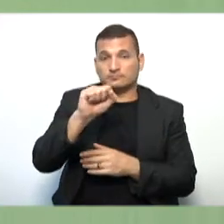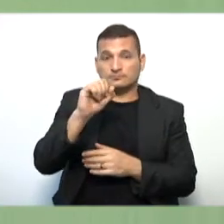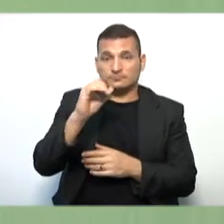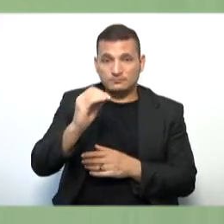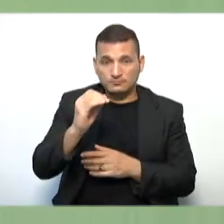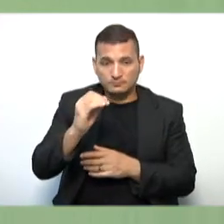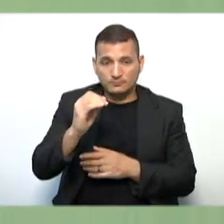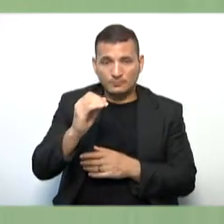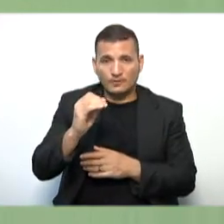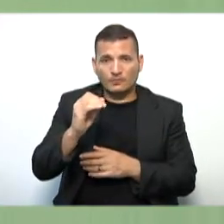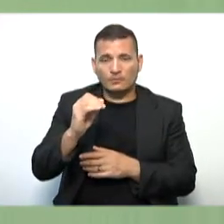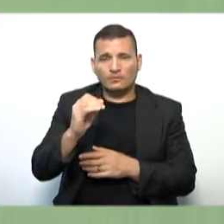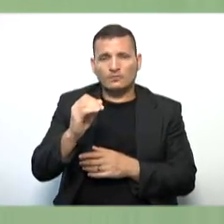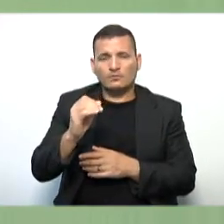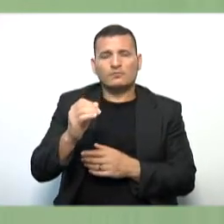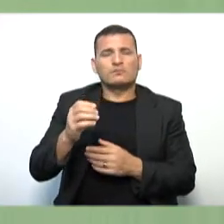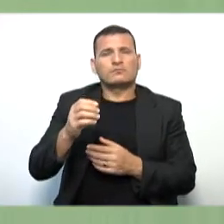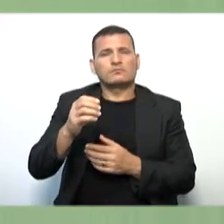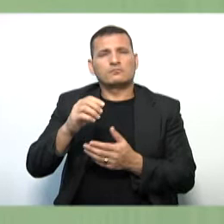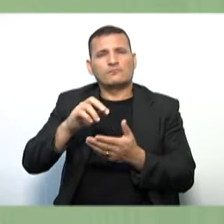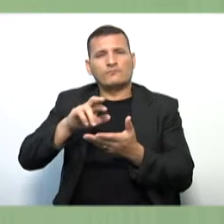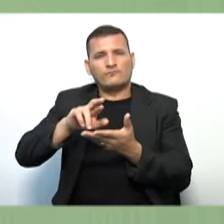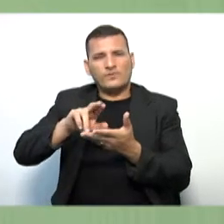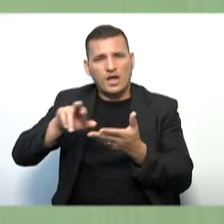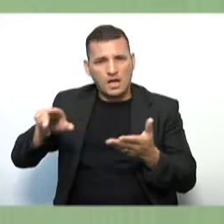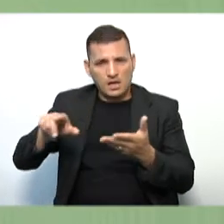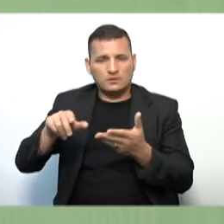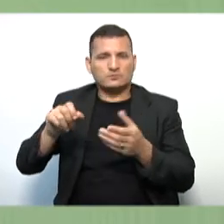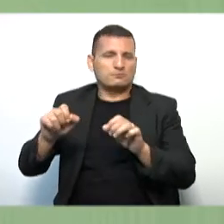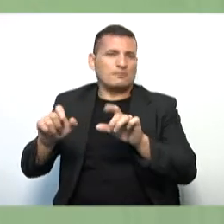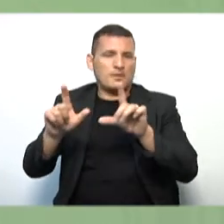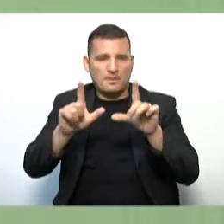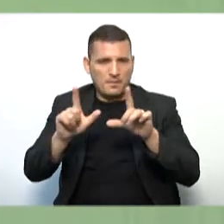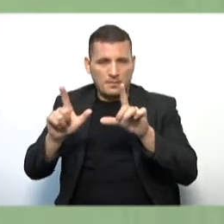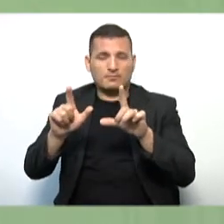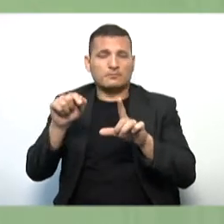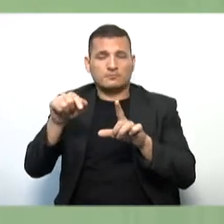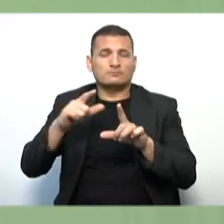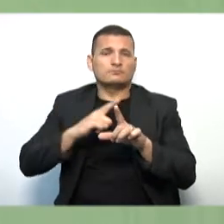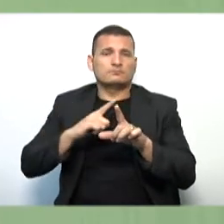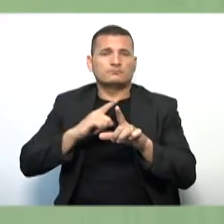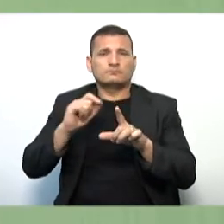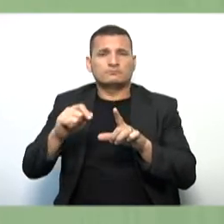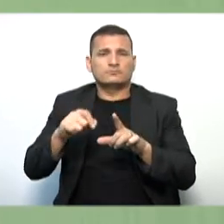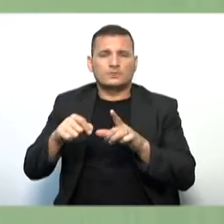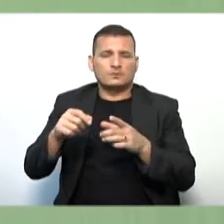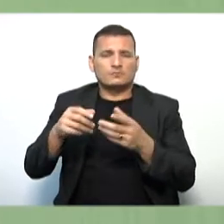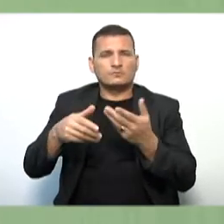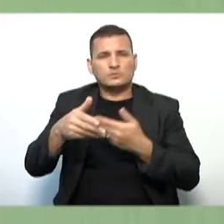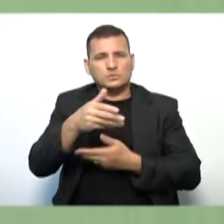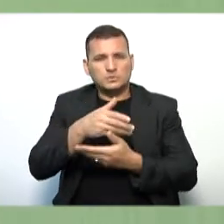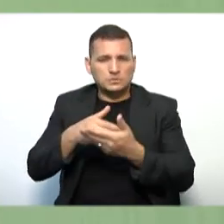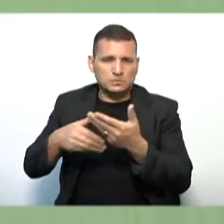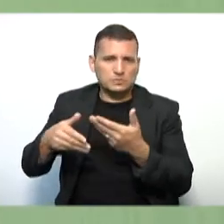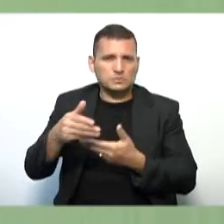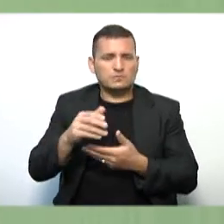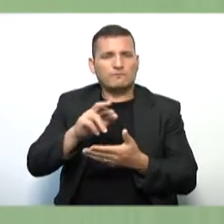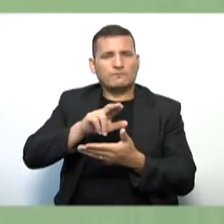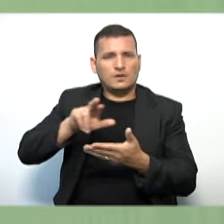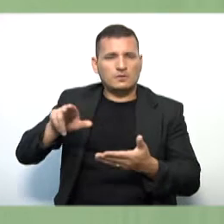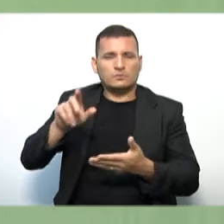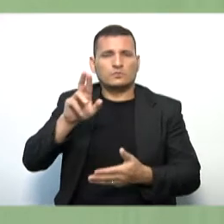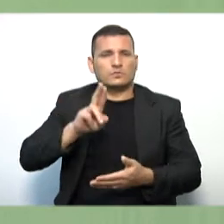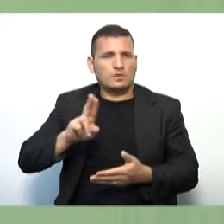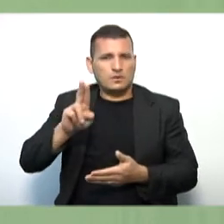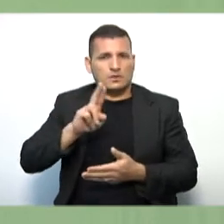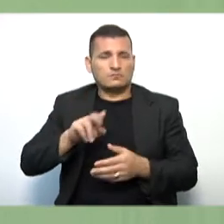multitarefas, eles compartilham os recursos computacionais entre diversos usuários, né, e aplicações que